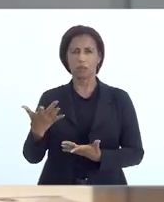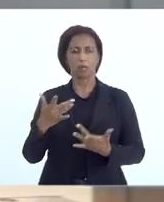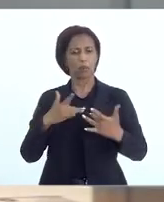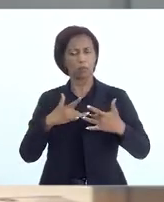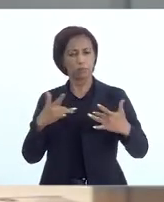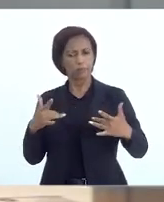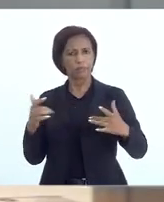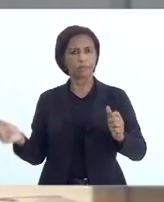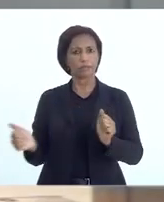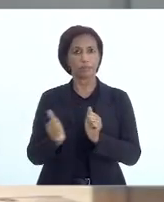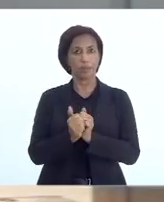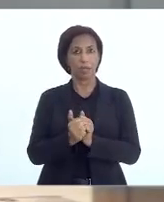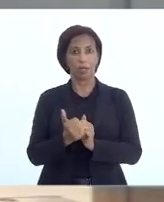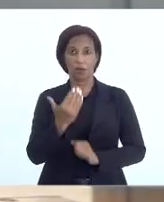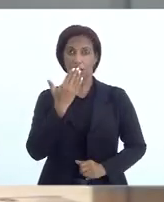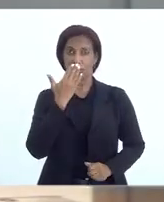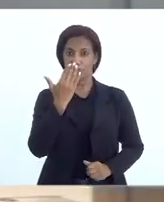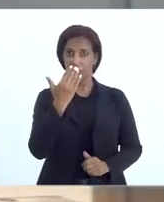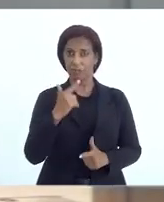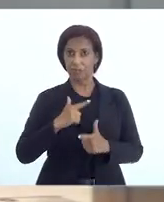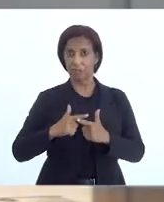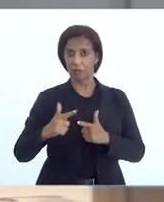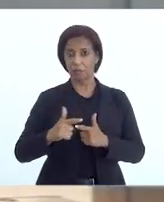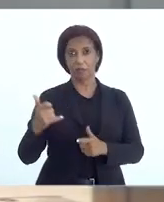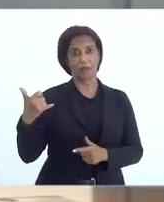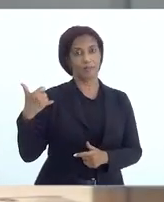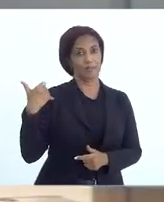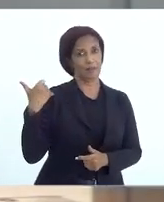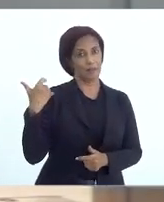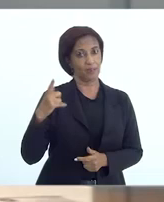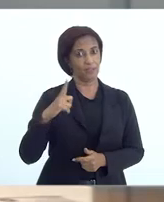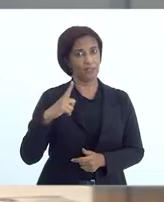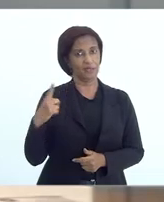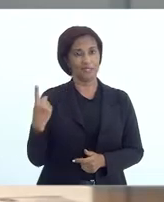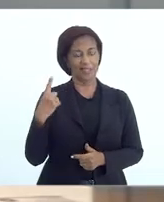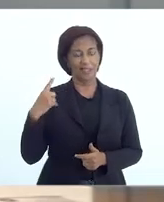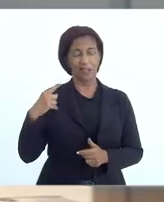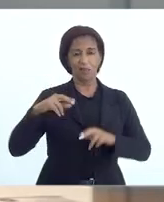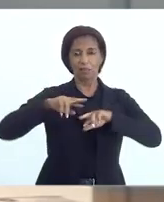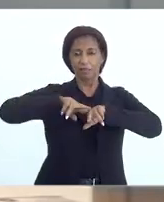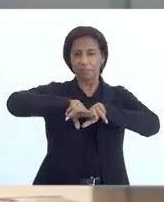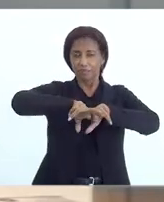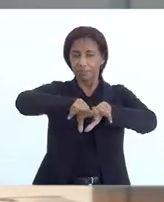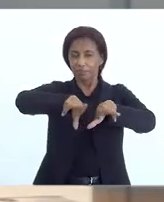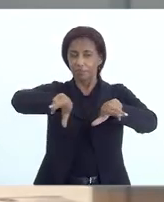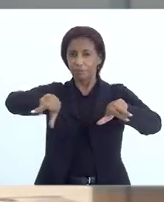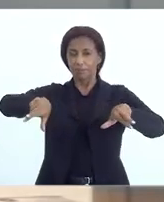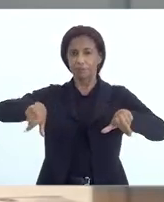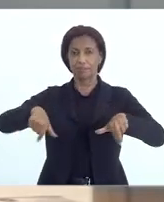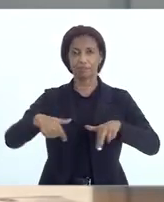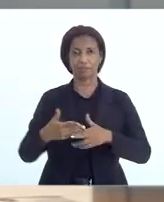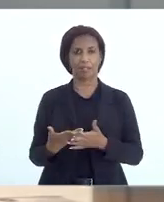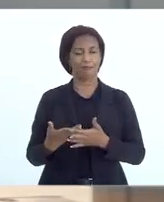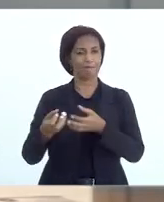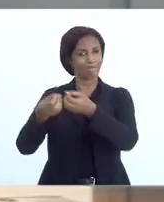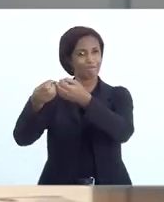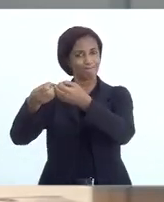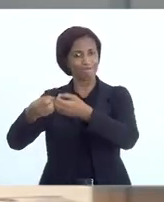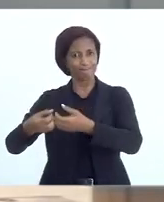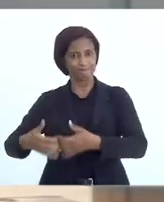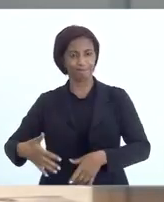agora diante desse caso da idade existe um universo que foi